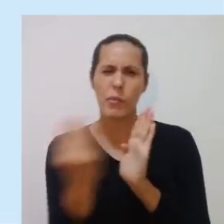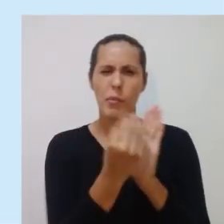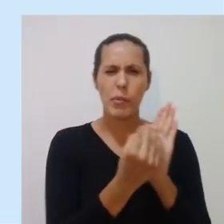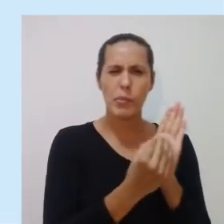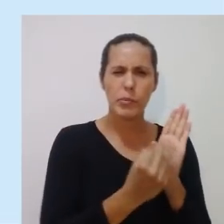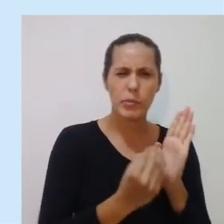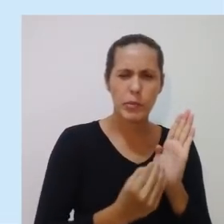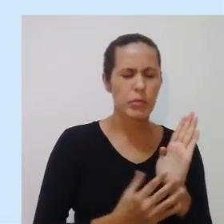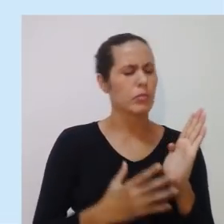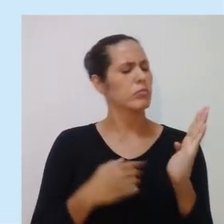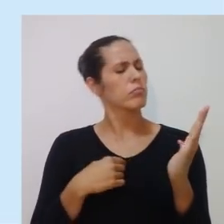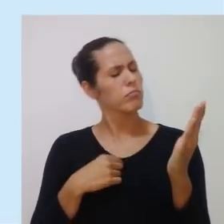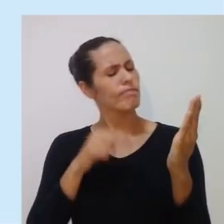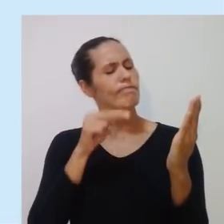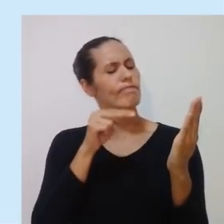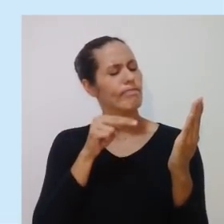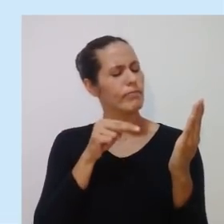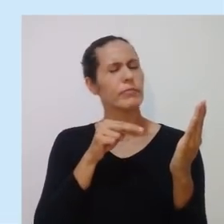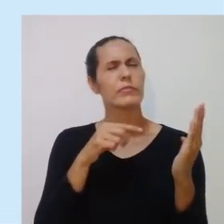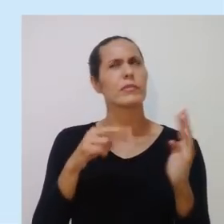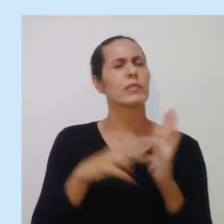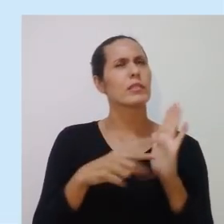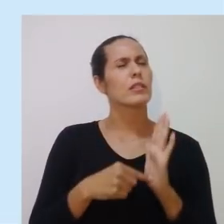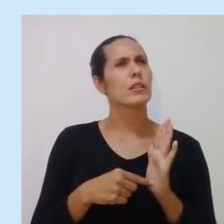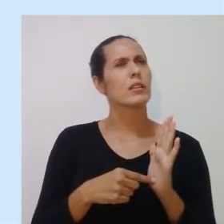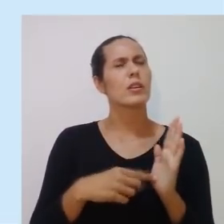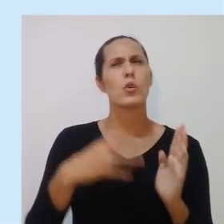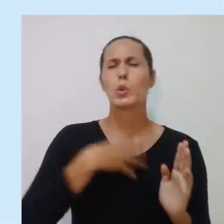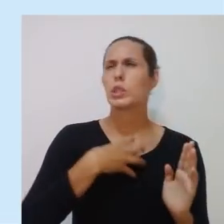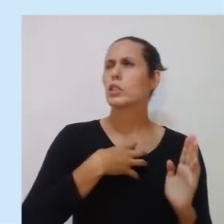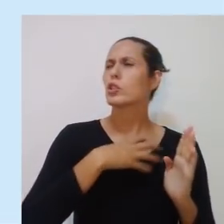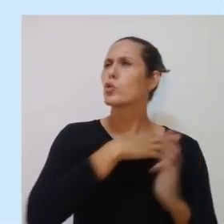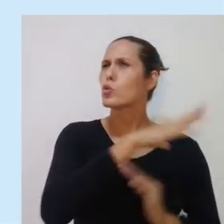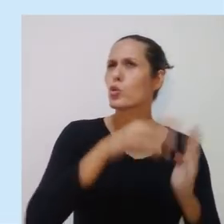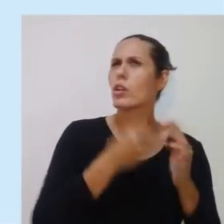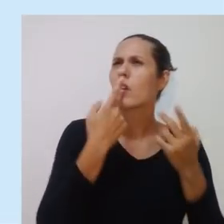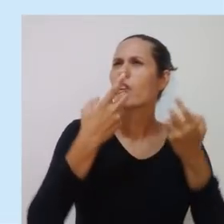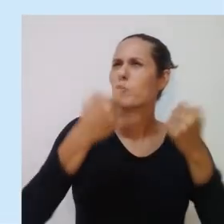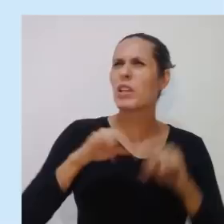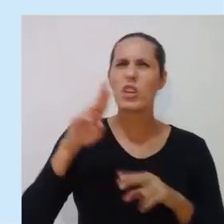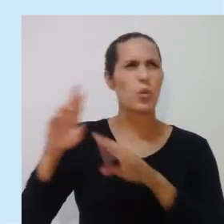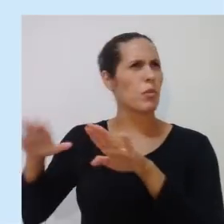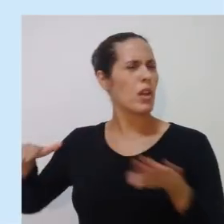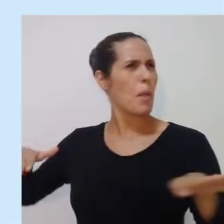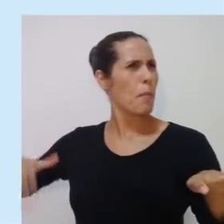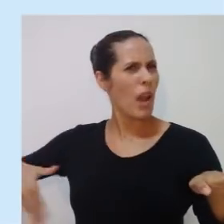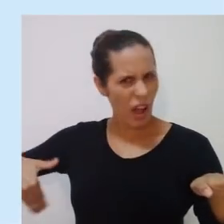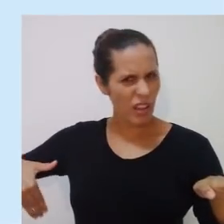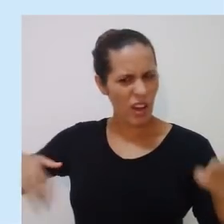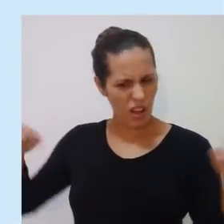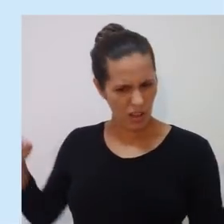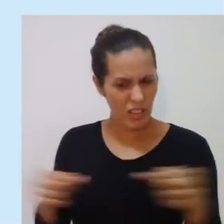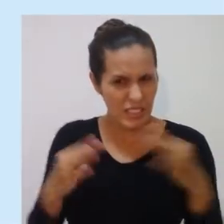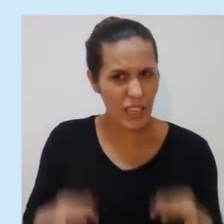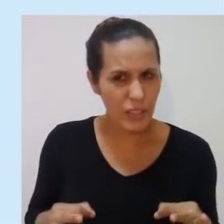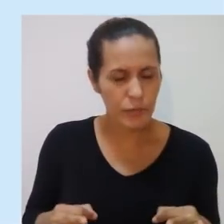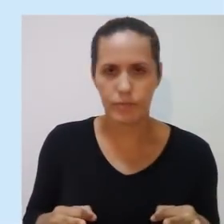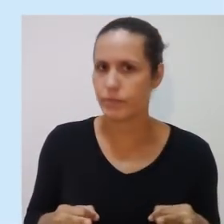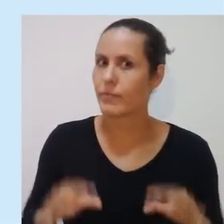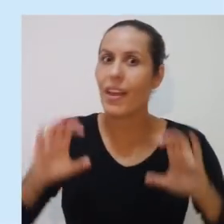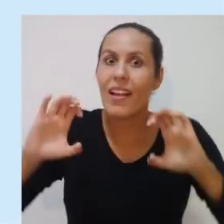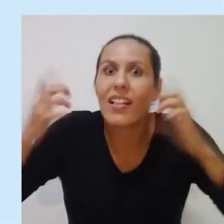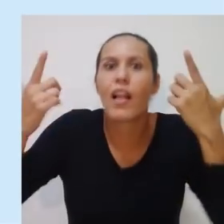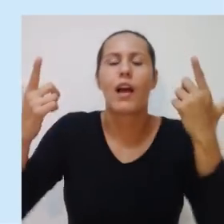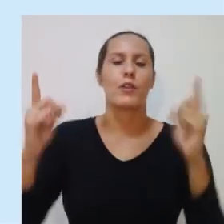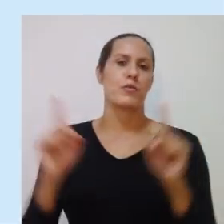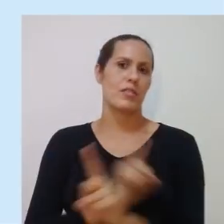aparecem bastante no meu texto. Será que o sentido global desse texto vai falar sobre praia? Mas é claro que não. Em